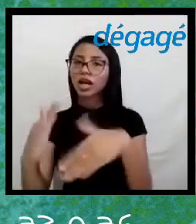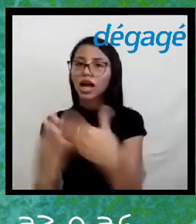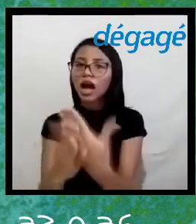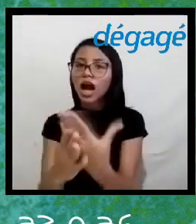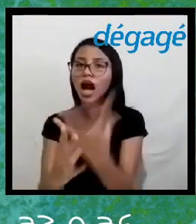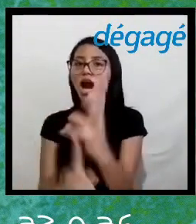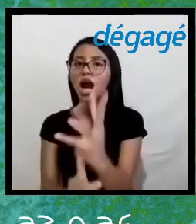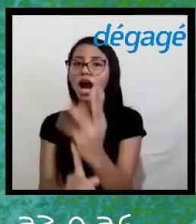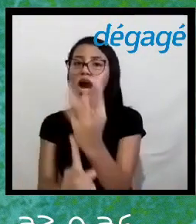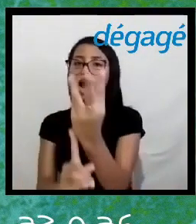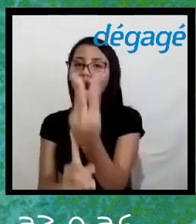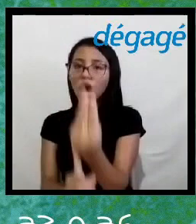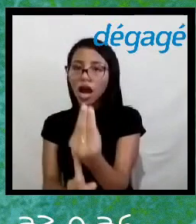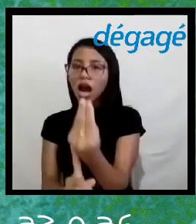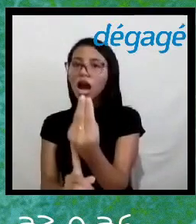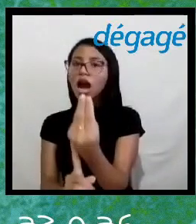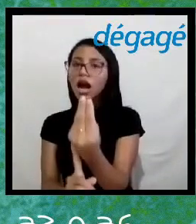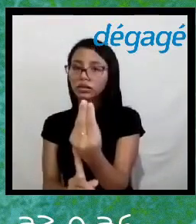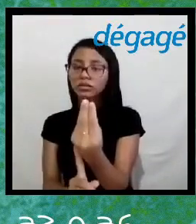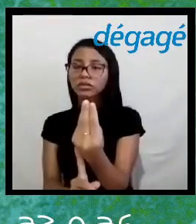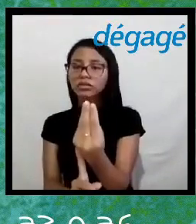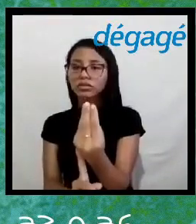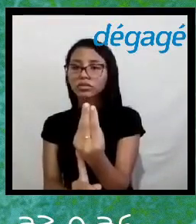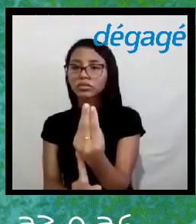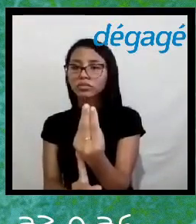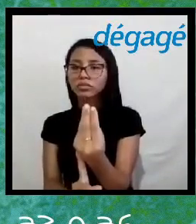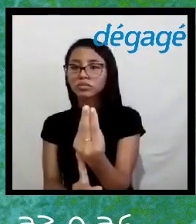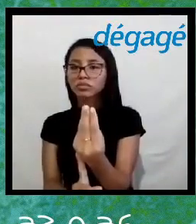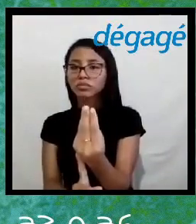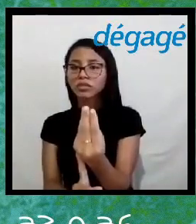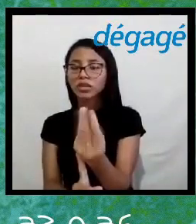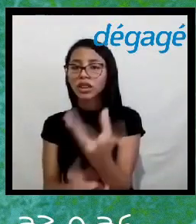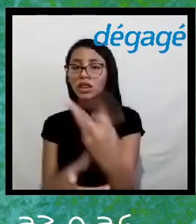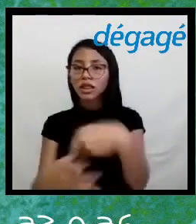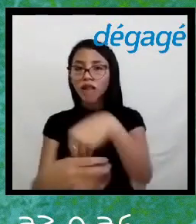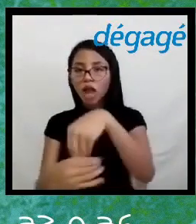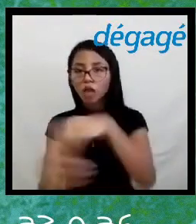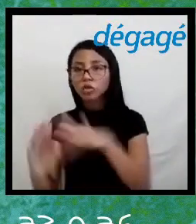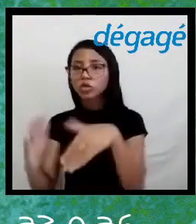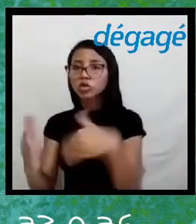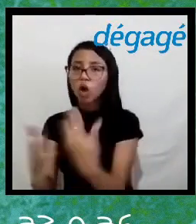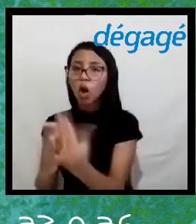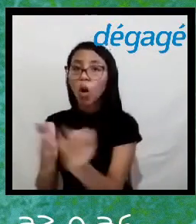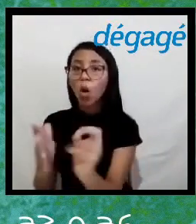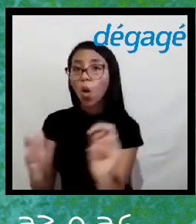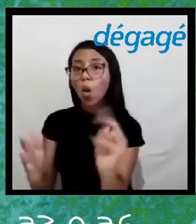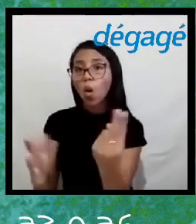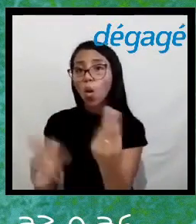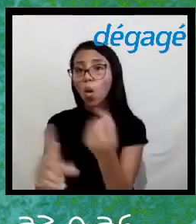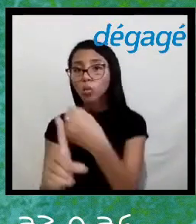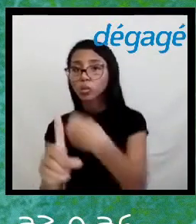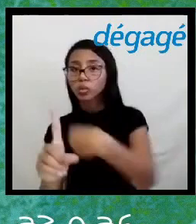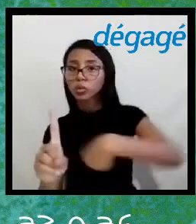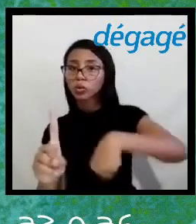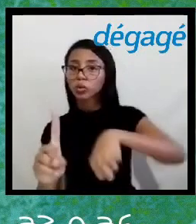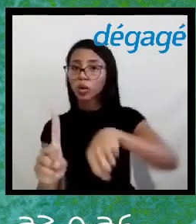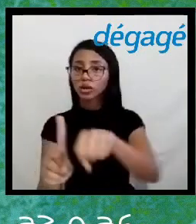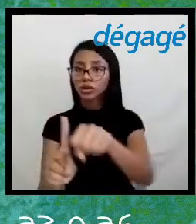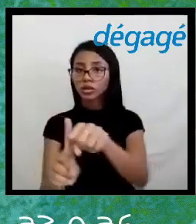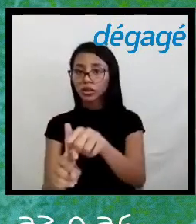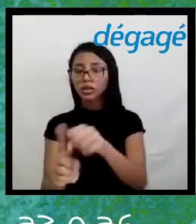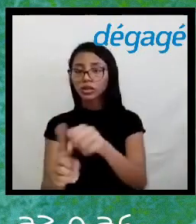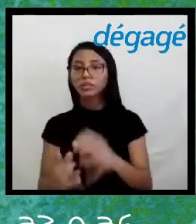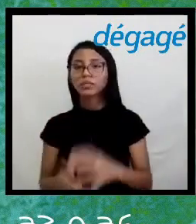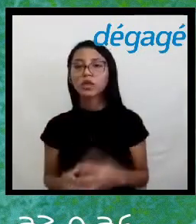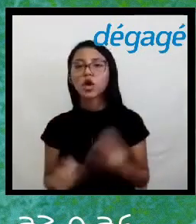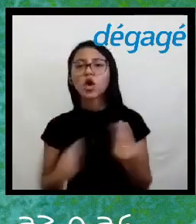arte dentro da escola e à arte na sociedade, né? Mas eu acho que assim, a pergunta foi como facilitar a implementação